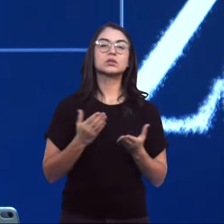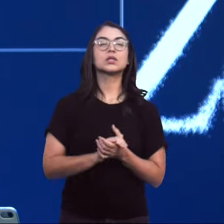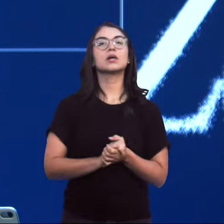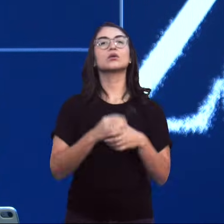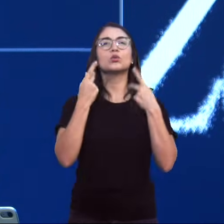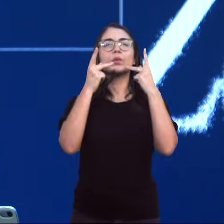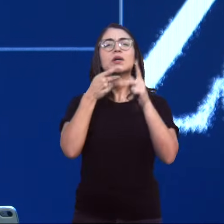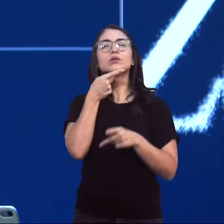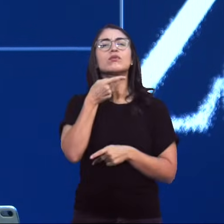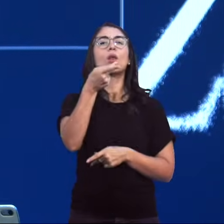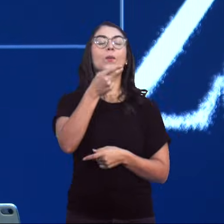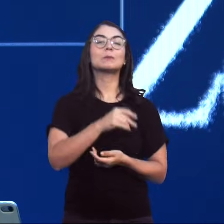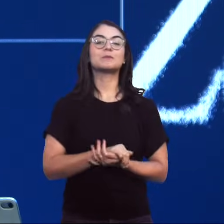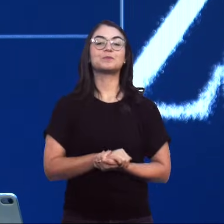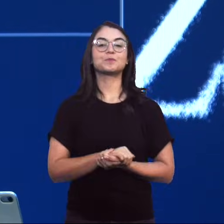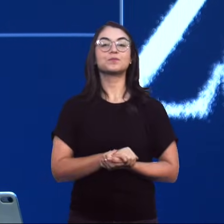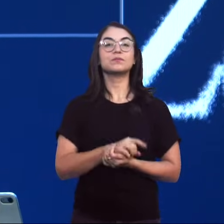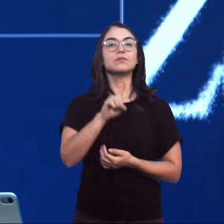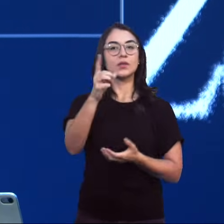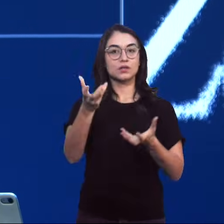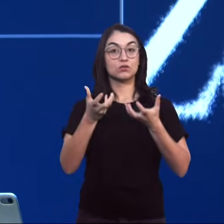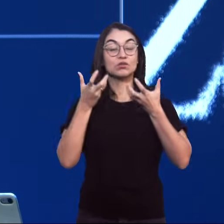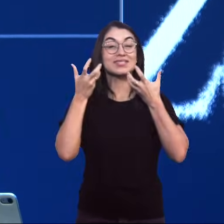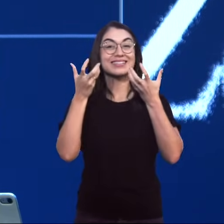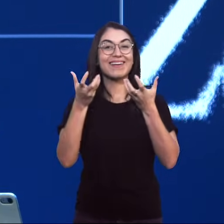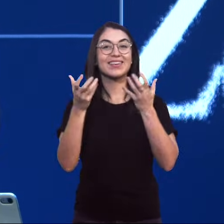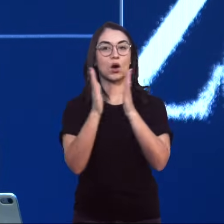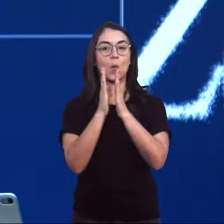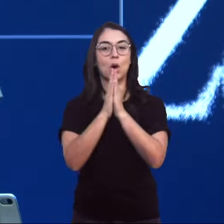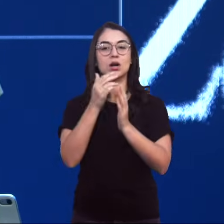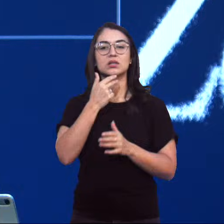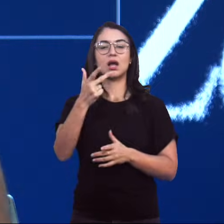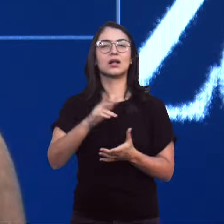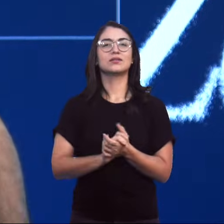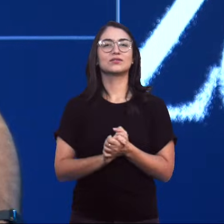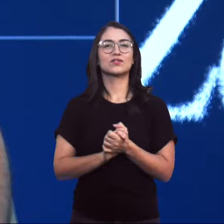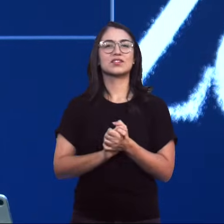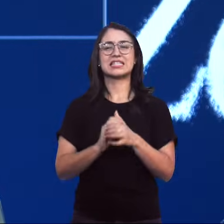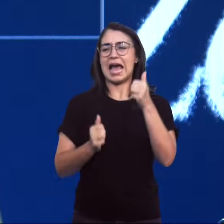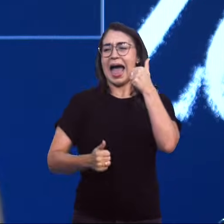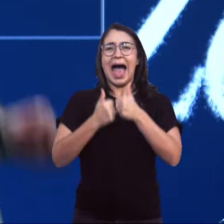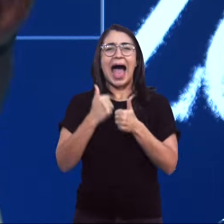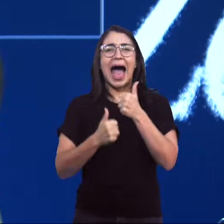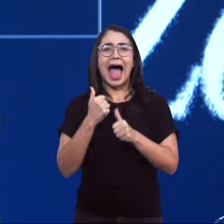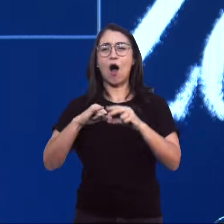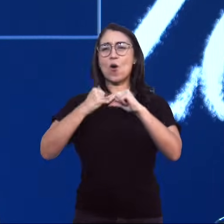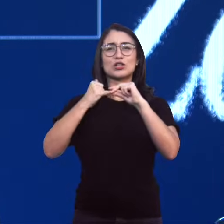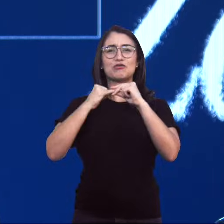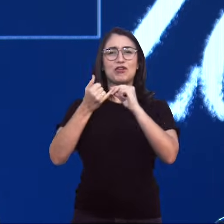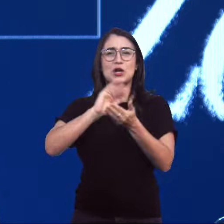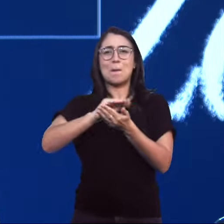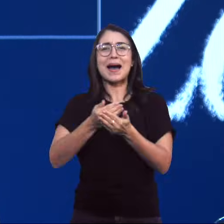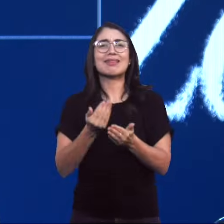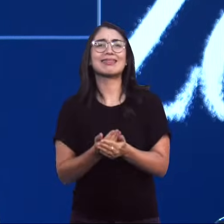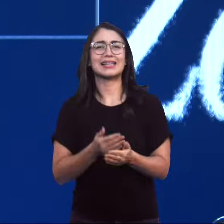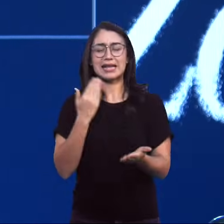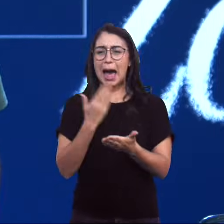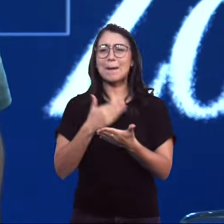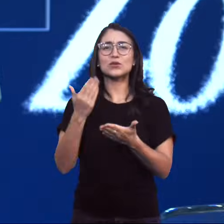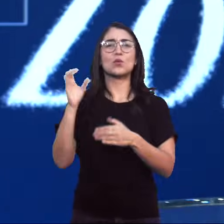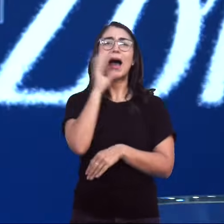falou assim, se você quer orar em línguas, fala arroz, feijão, batata, arroz, feijão, batata, arroz, feijão, batata. Fala bem rápido, que uma hora você vai